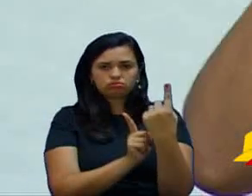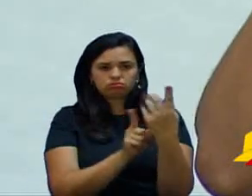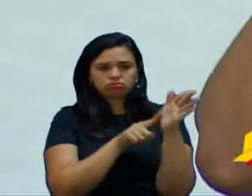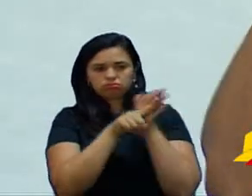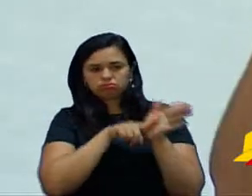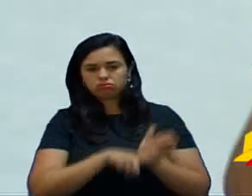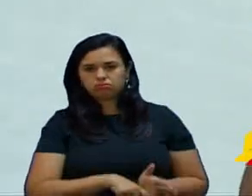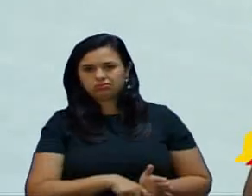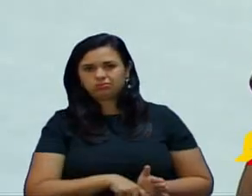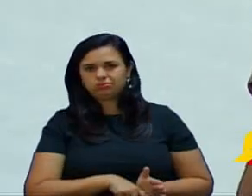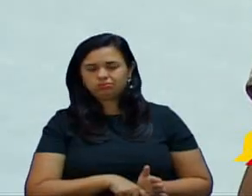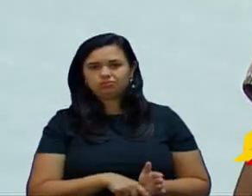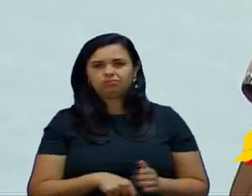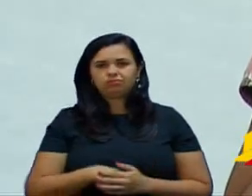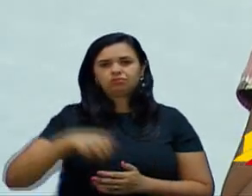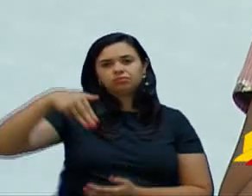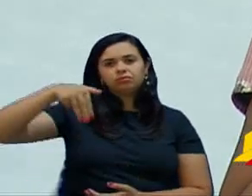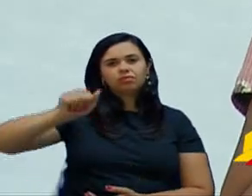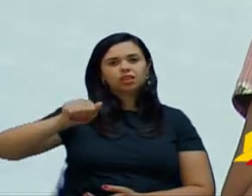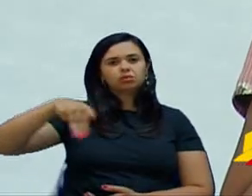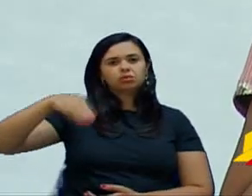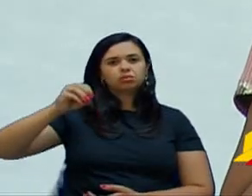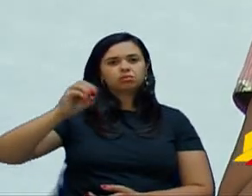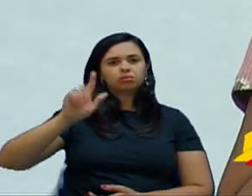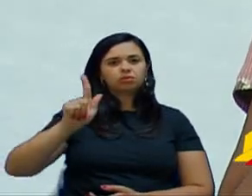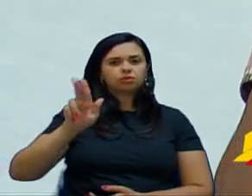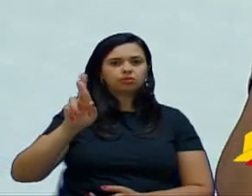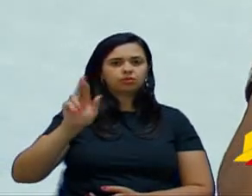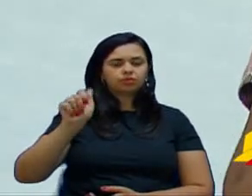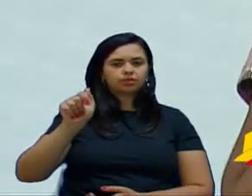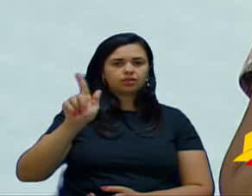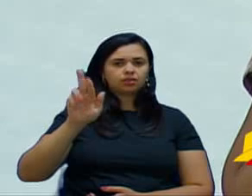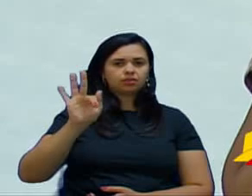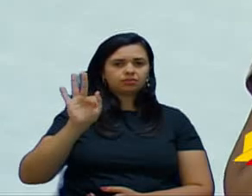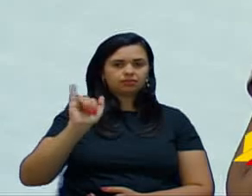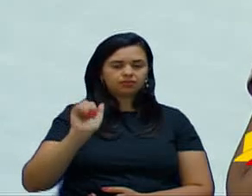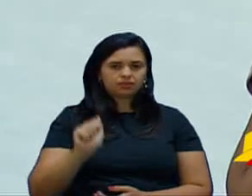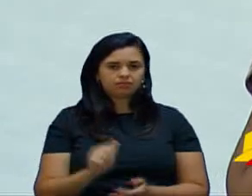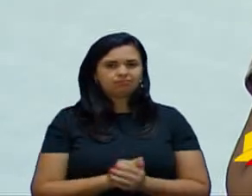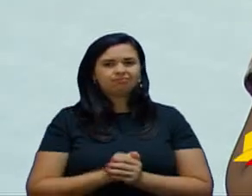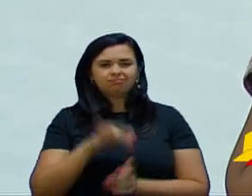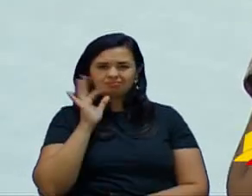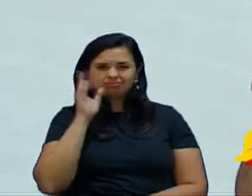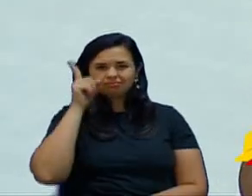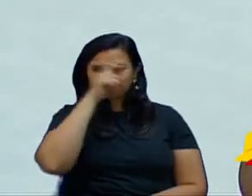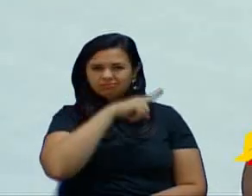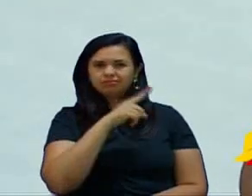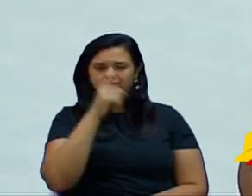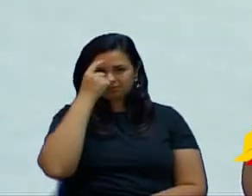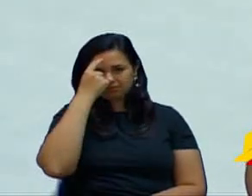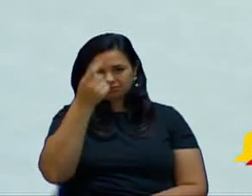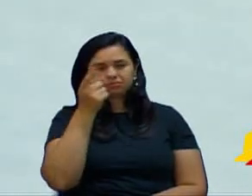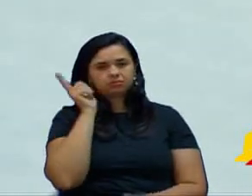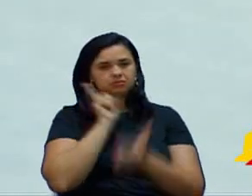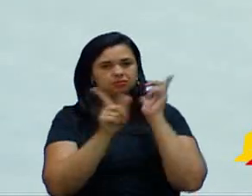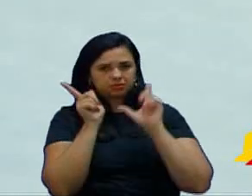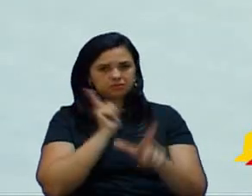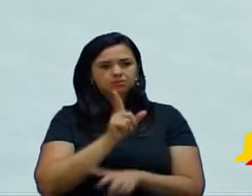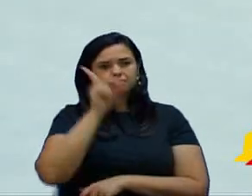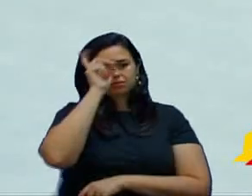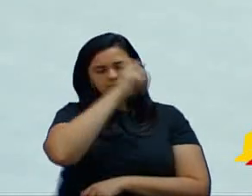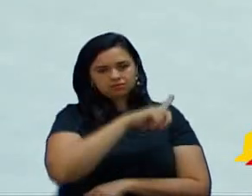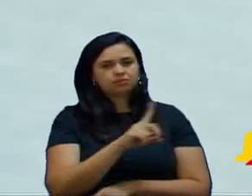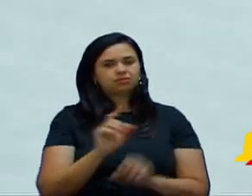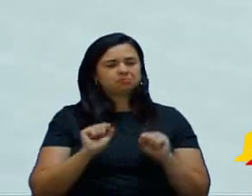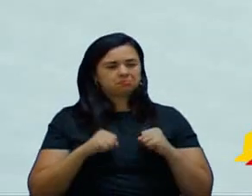um caminho que nós tivemos que percorrer muito grande. Foi muito desgastante. E, quando eu cheguei para fazer a